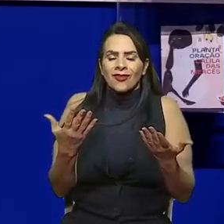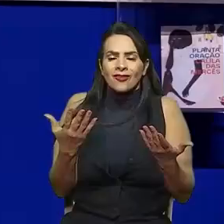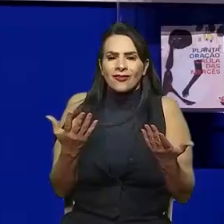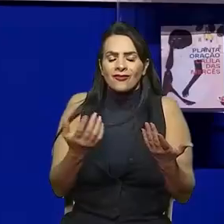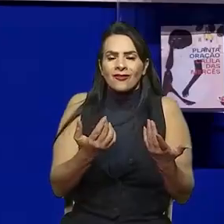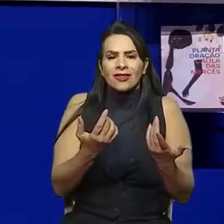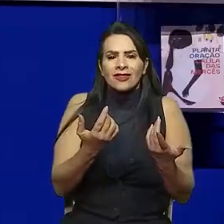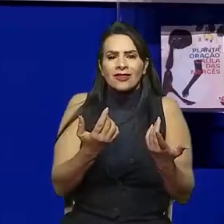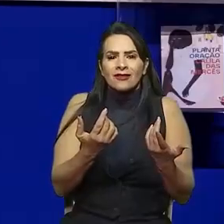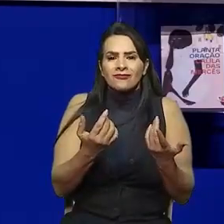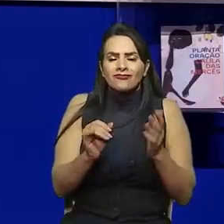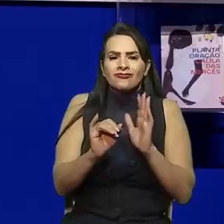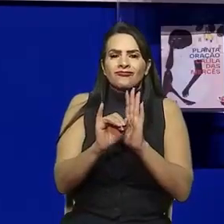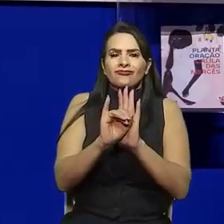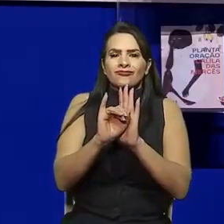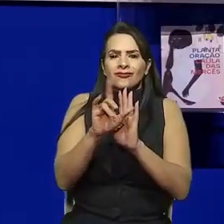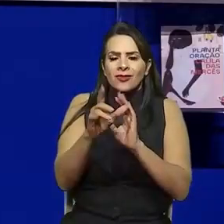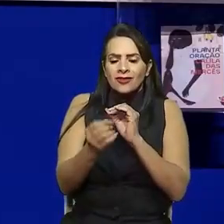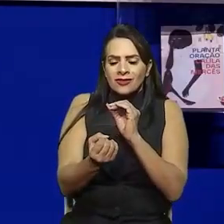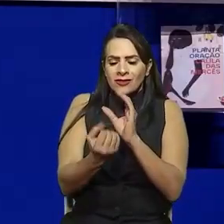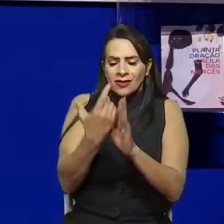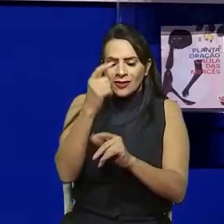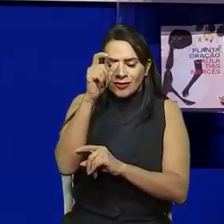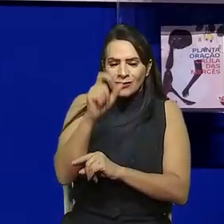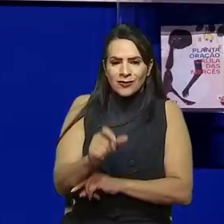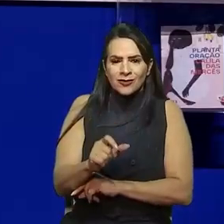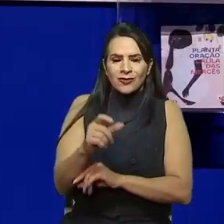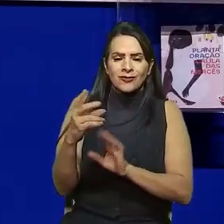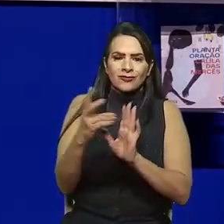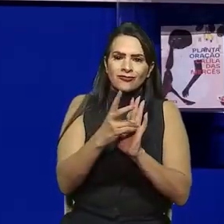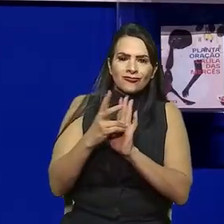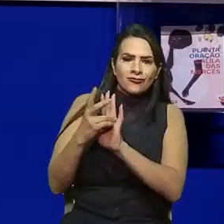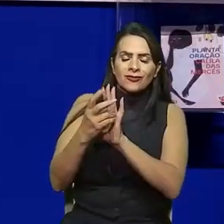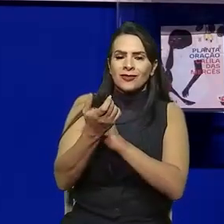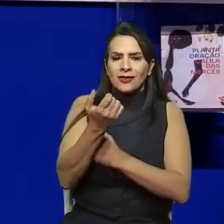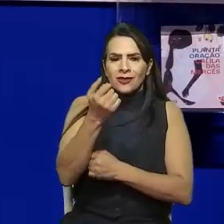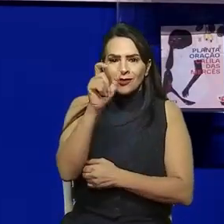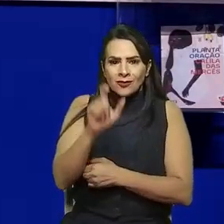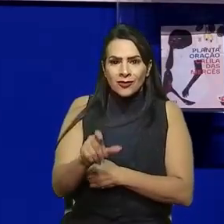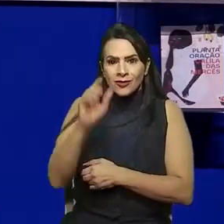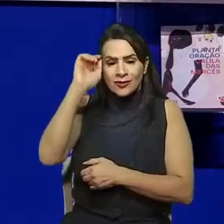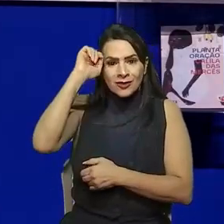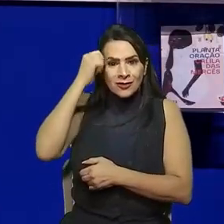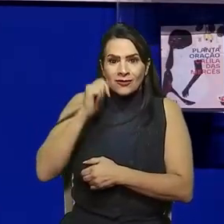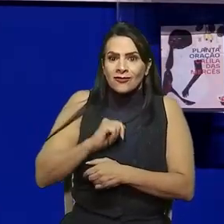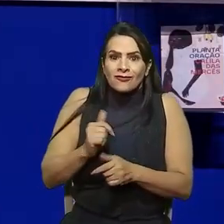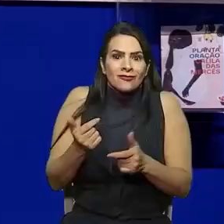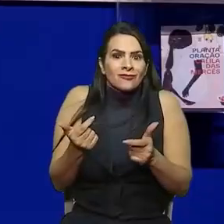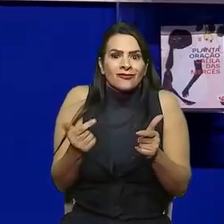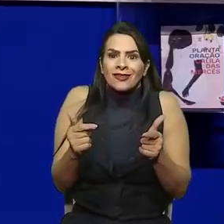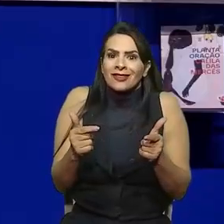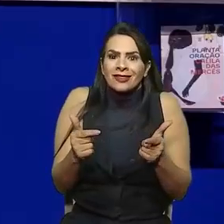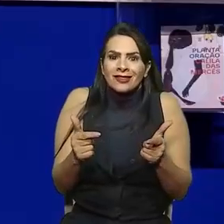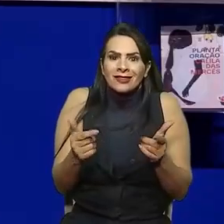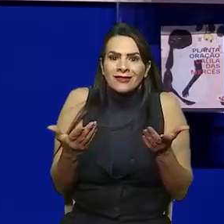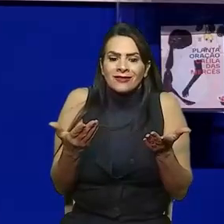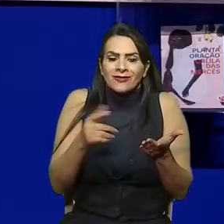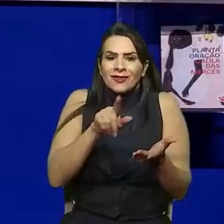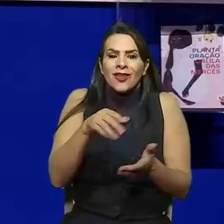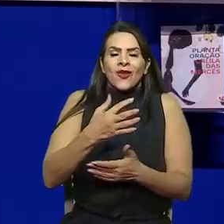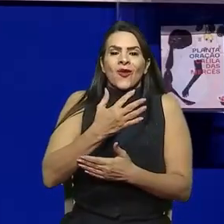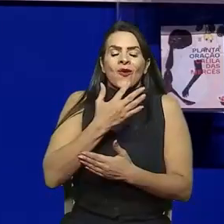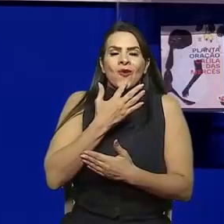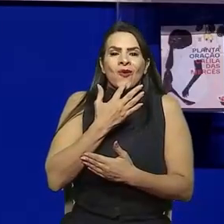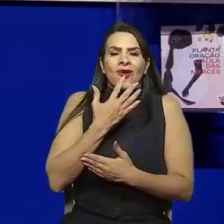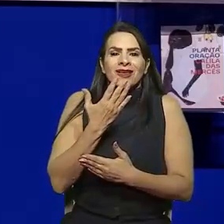brasileira sem os povos originários, sem as pessoas negras. Tá? Não vai ter. Então, quem conhece sabe